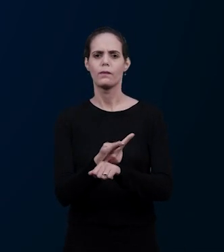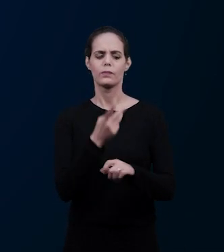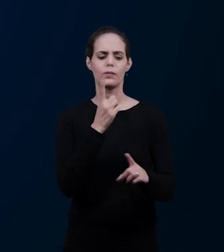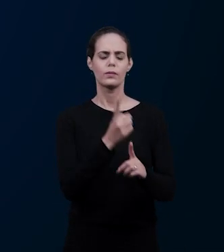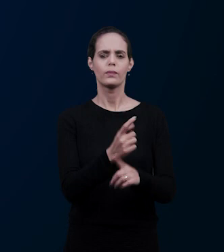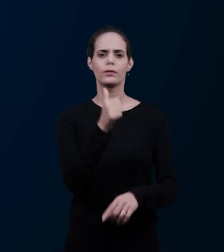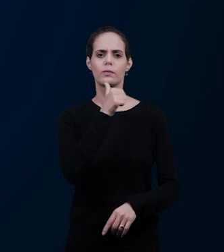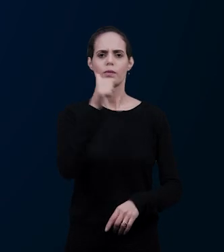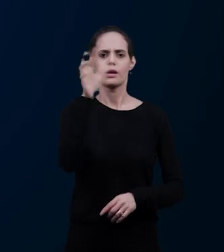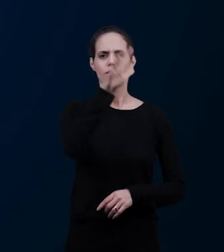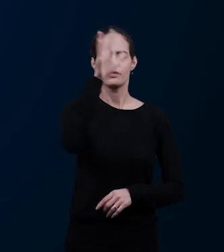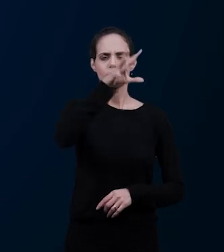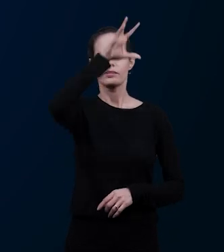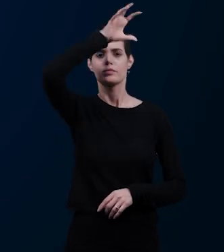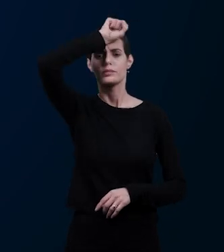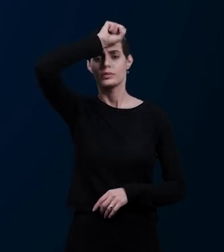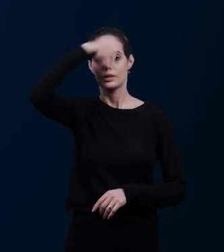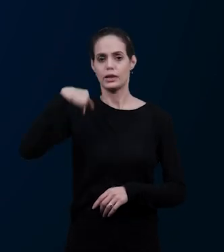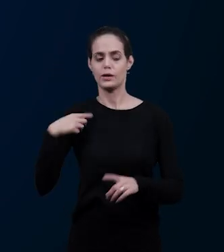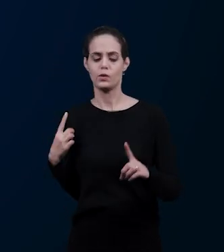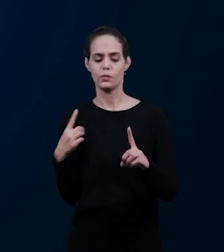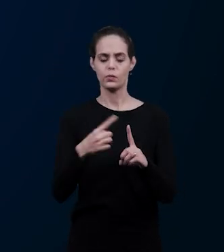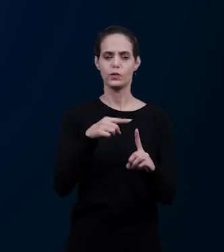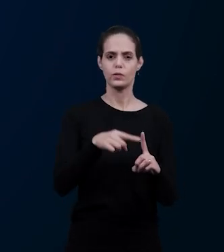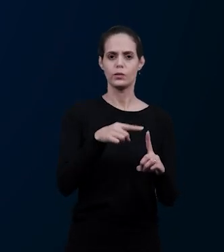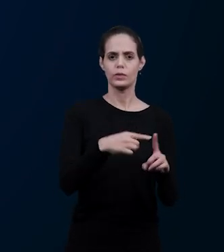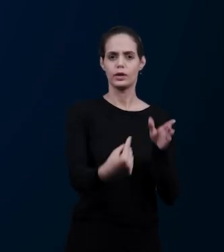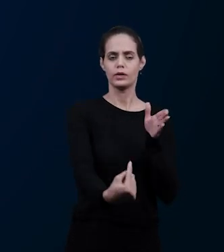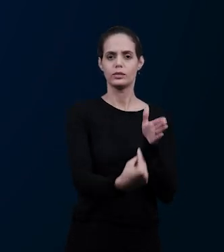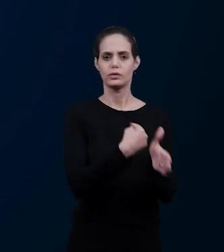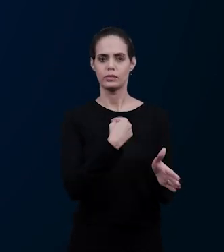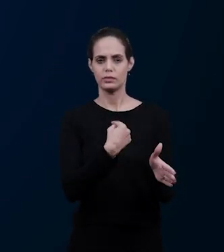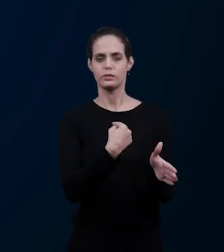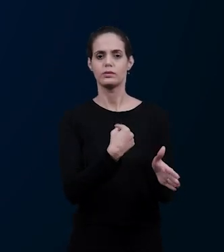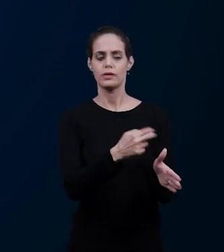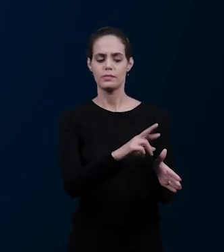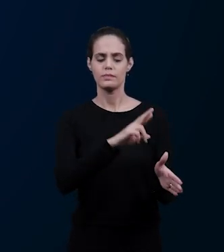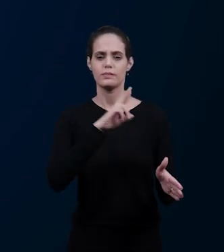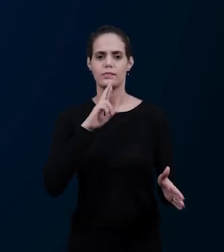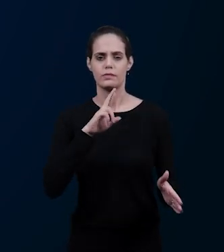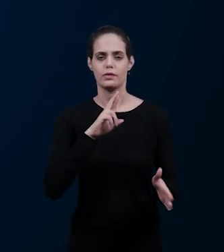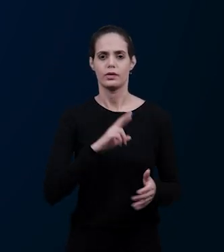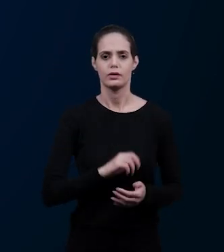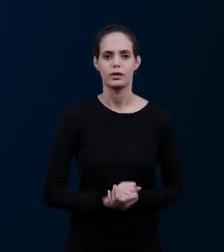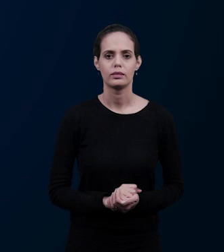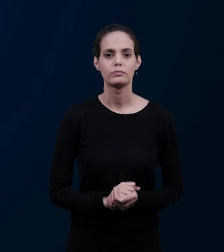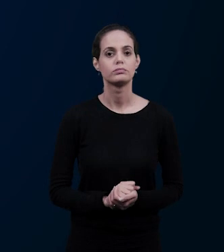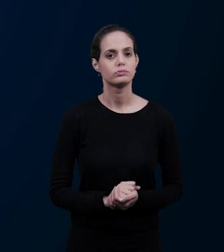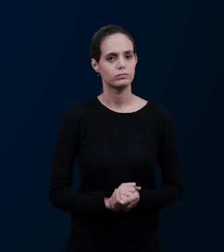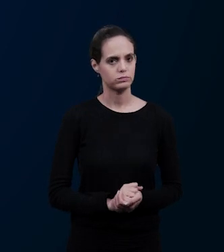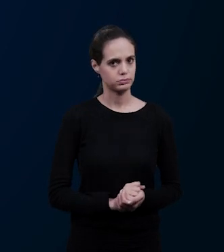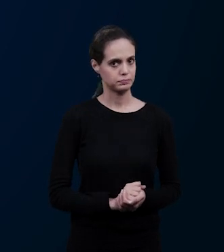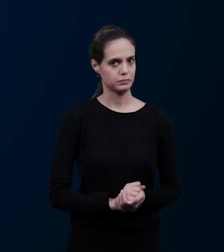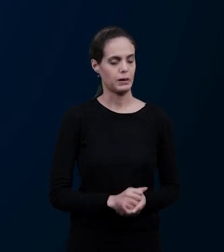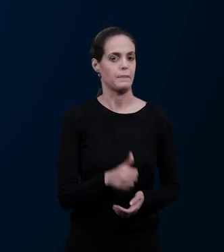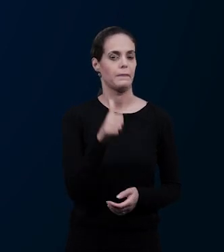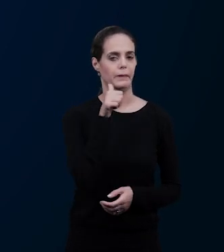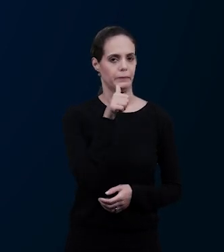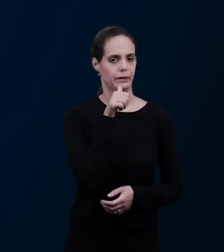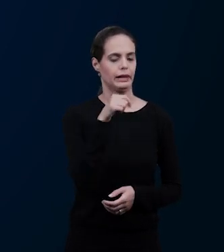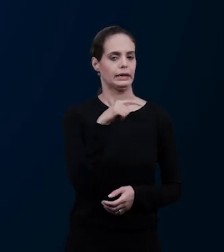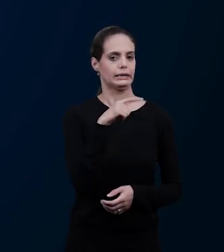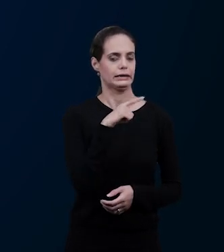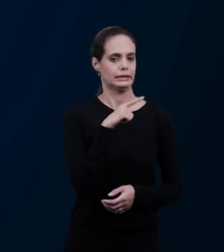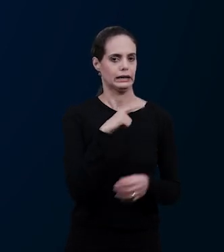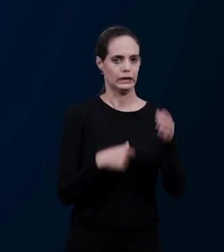de feiticeira, para que vá a ela e a consulte. E os seus criados lhe disseram: eis que em Edom há uma mulher que tem um